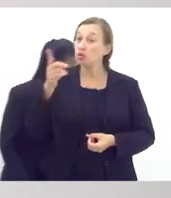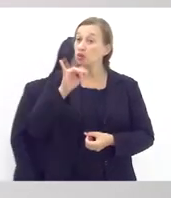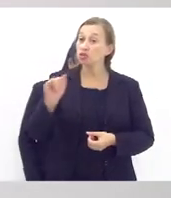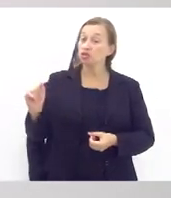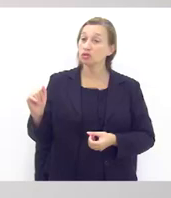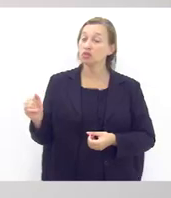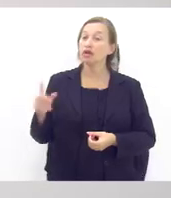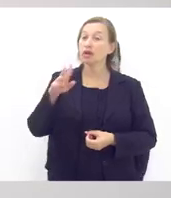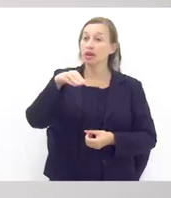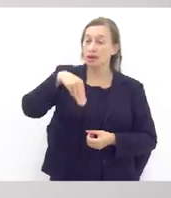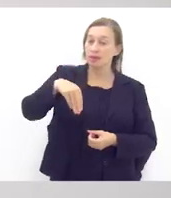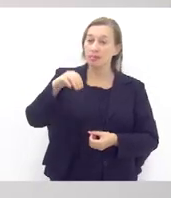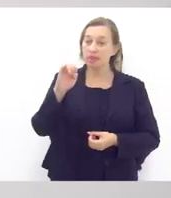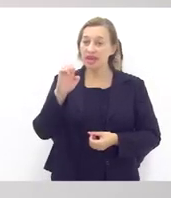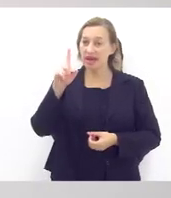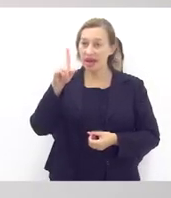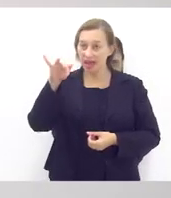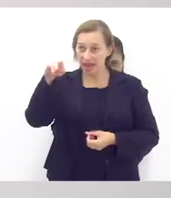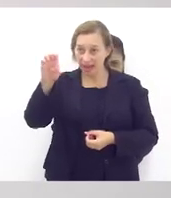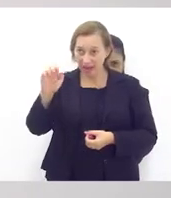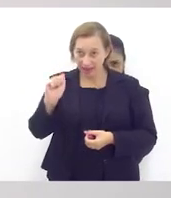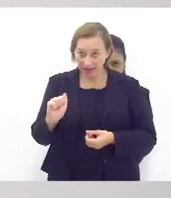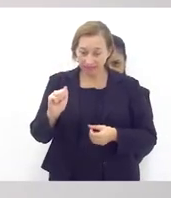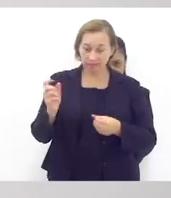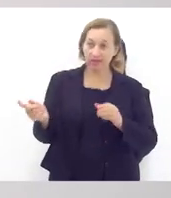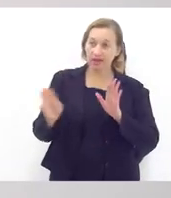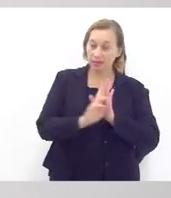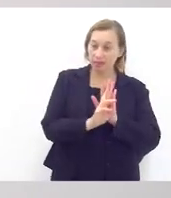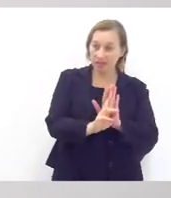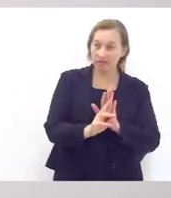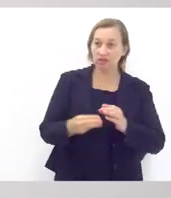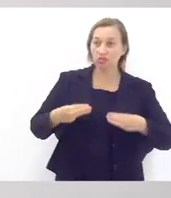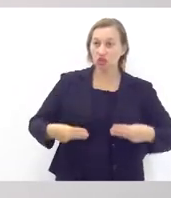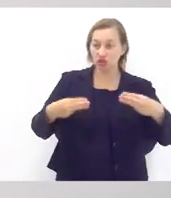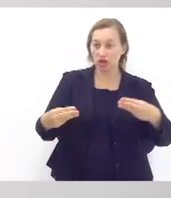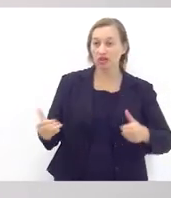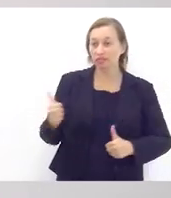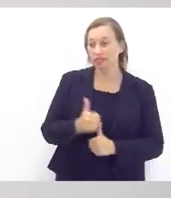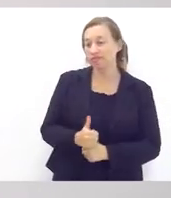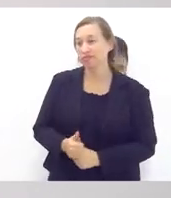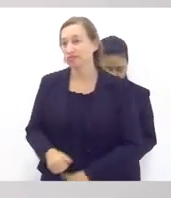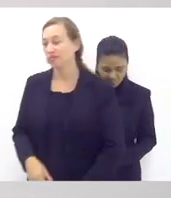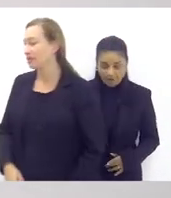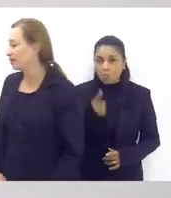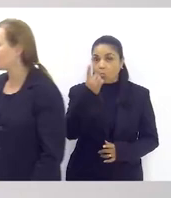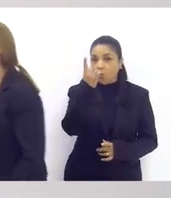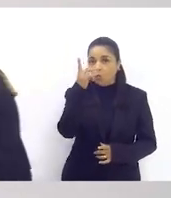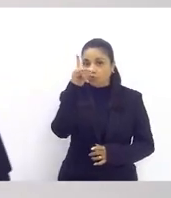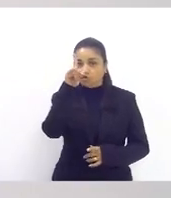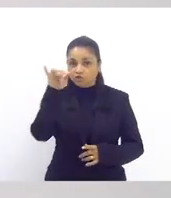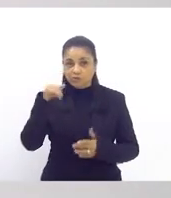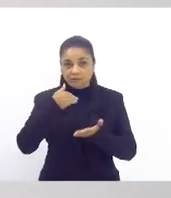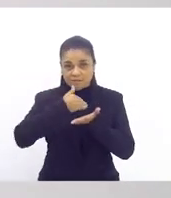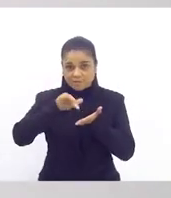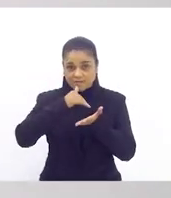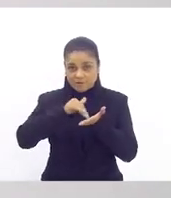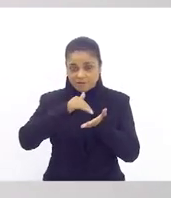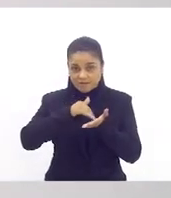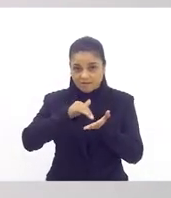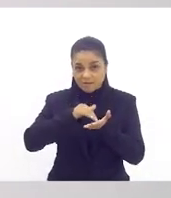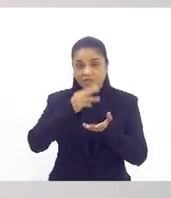Micaela que também é uma representante do ministério passou um dia na Secretaria de